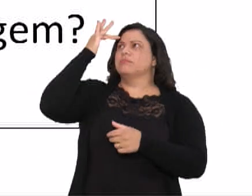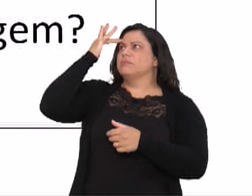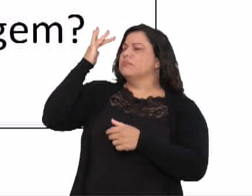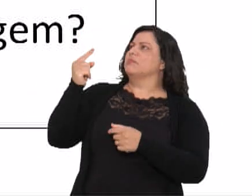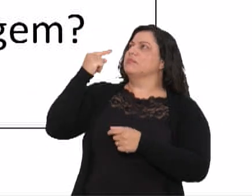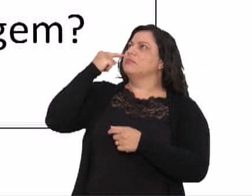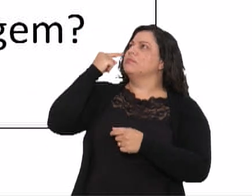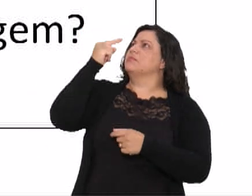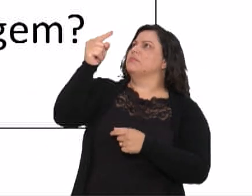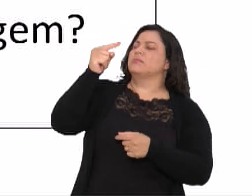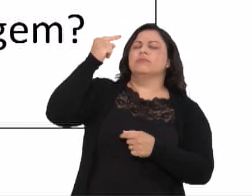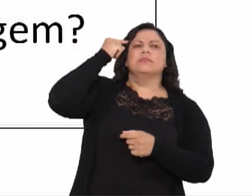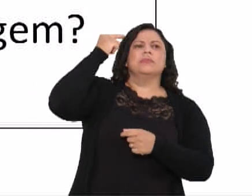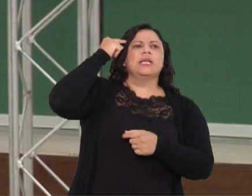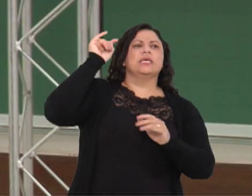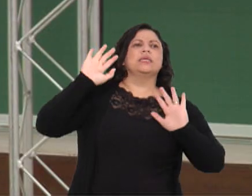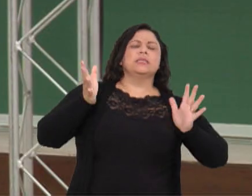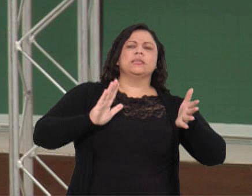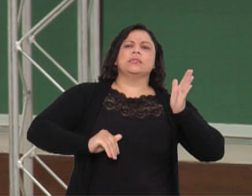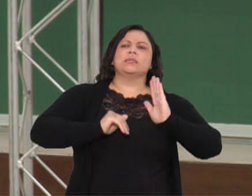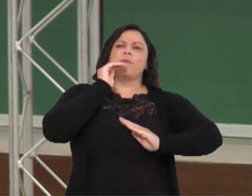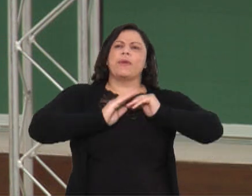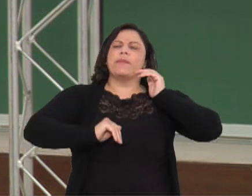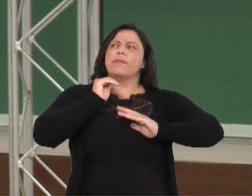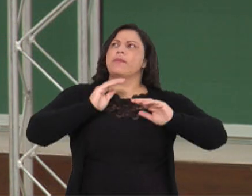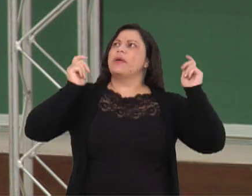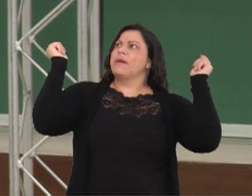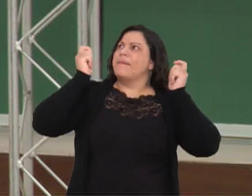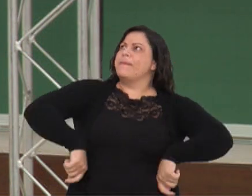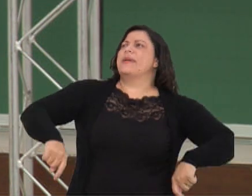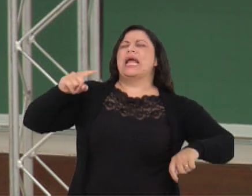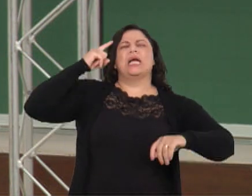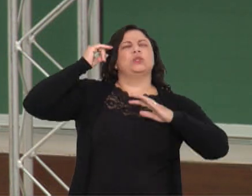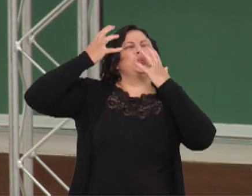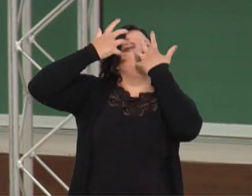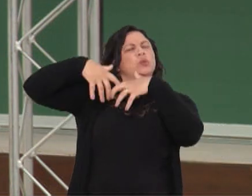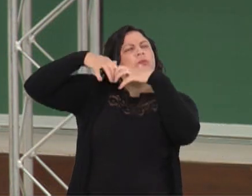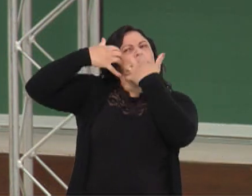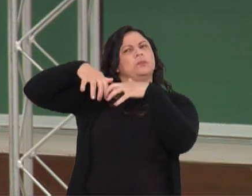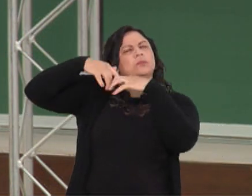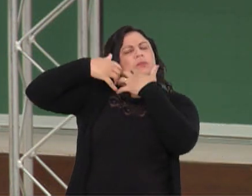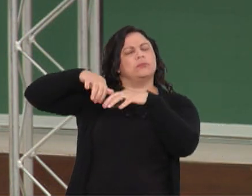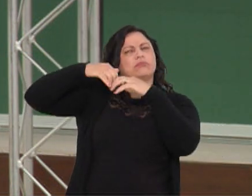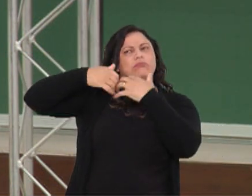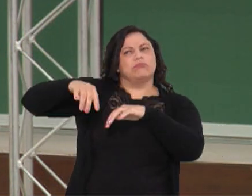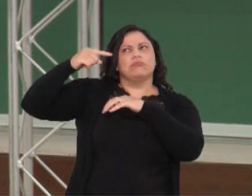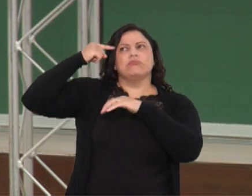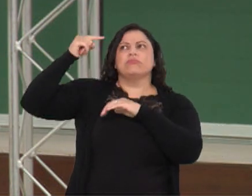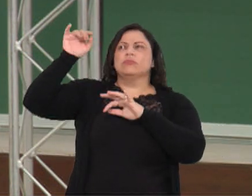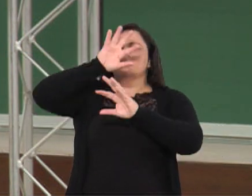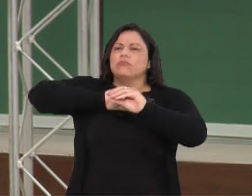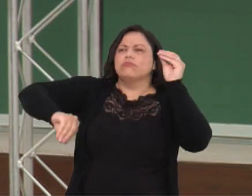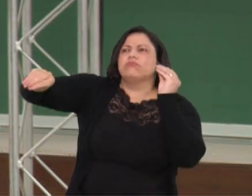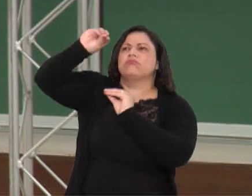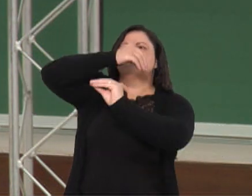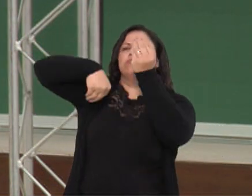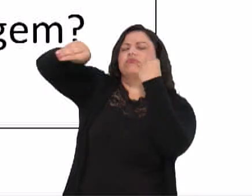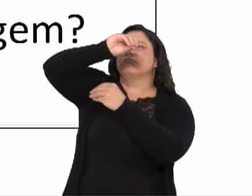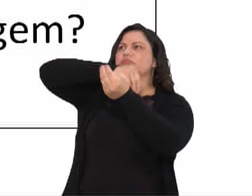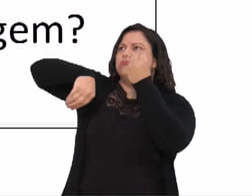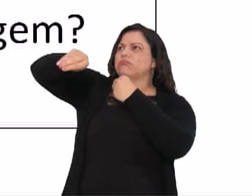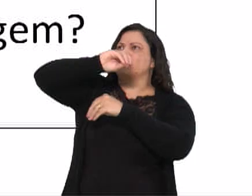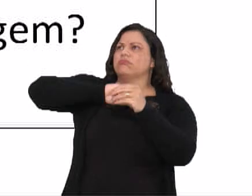né, na nuvem ali, os pensamentos se misturando. E aí, o